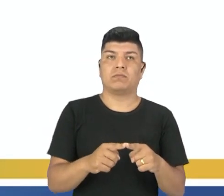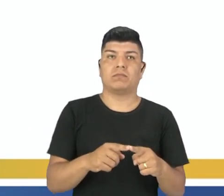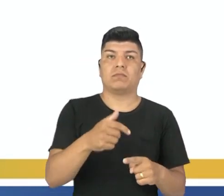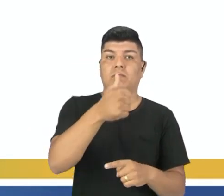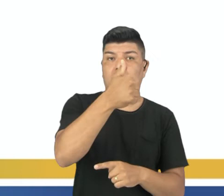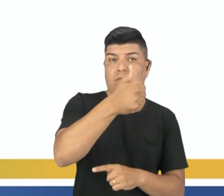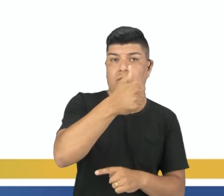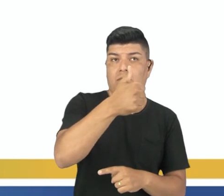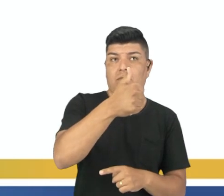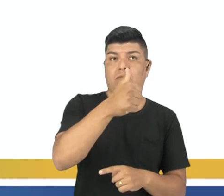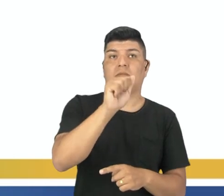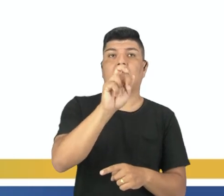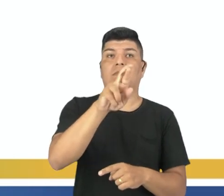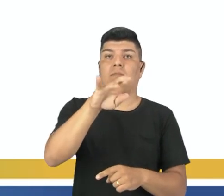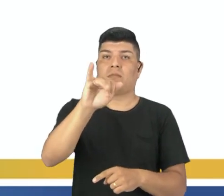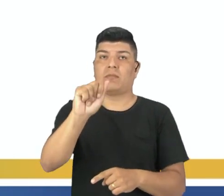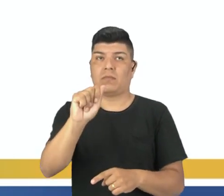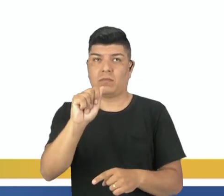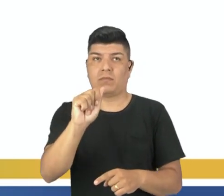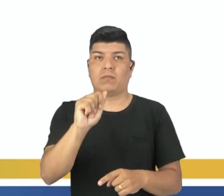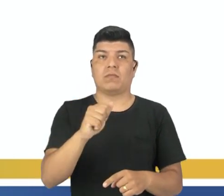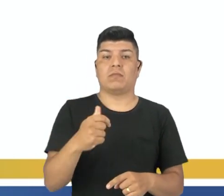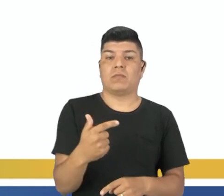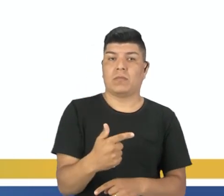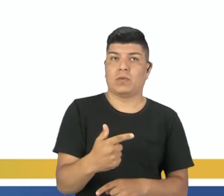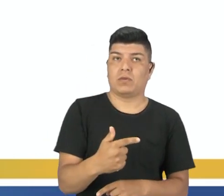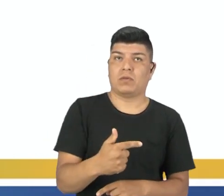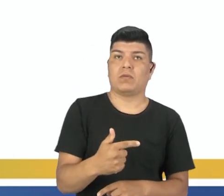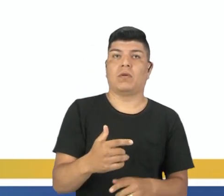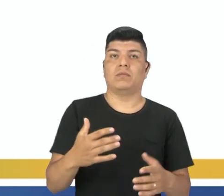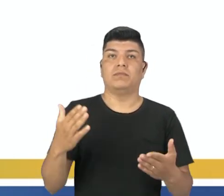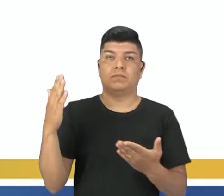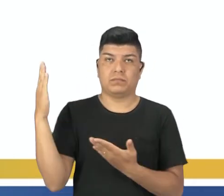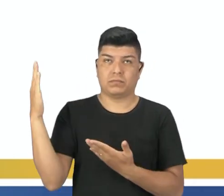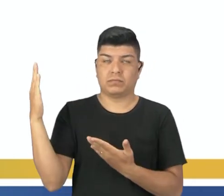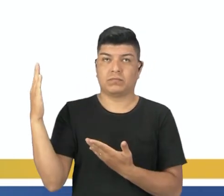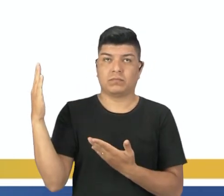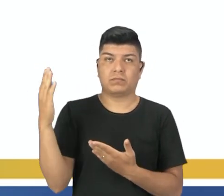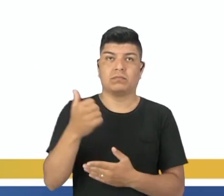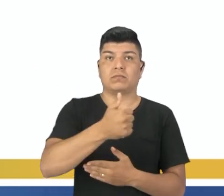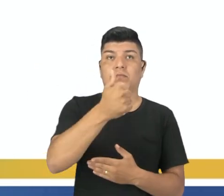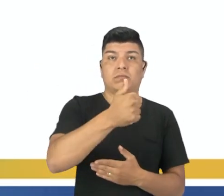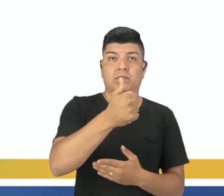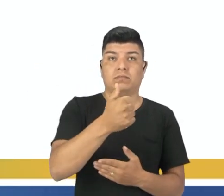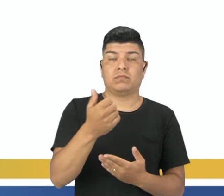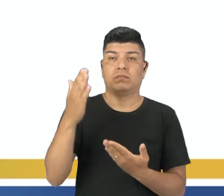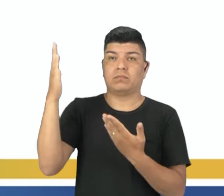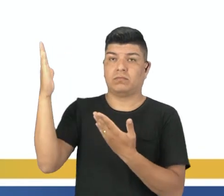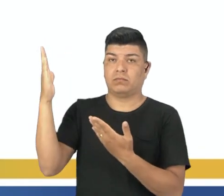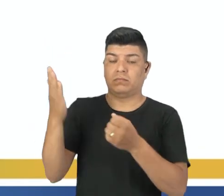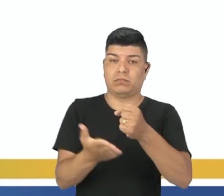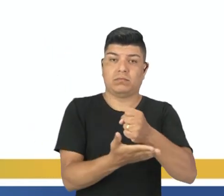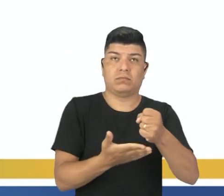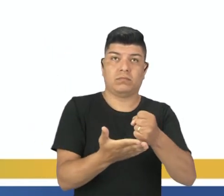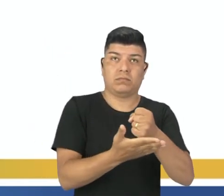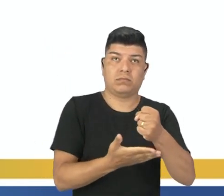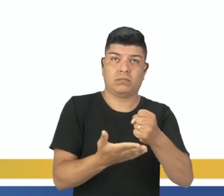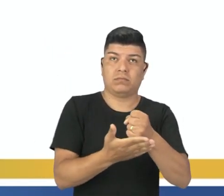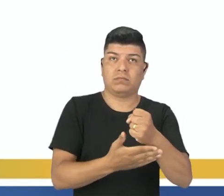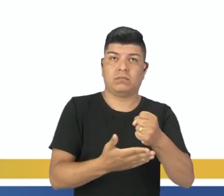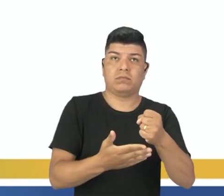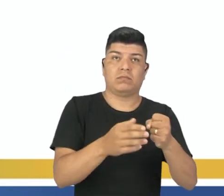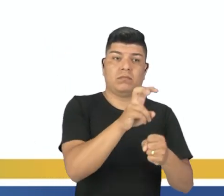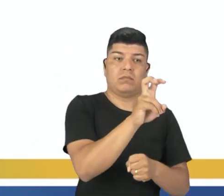é o triângulo eu vou chamar de área 1 EA figura 2 que o retângulo de área 2 a área um vai ser dada pela base desse